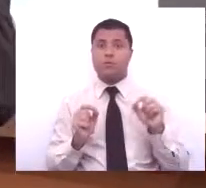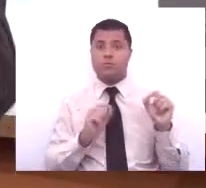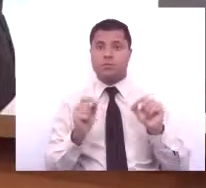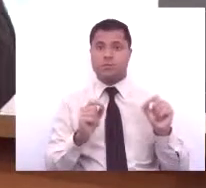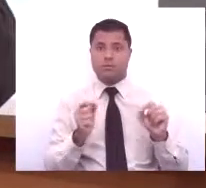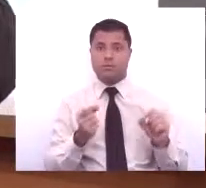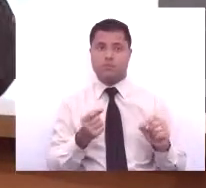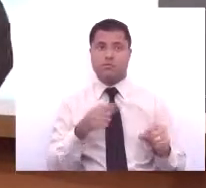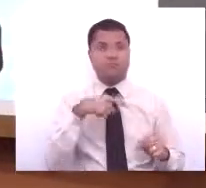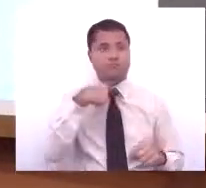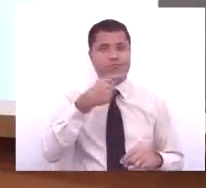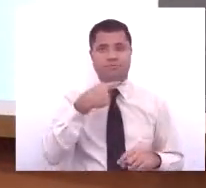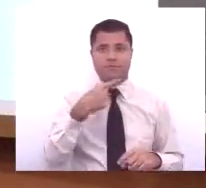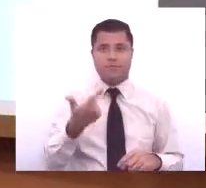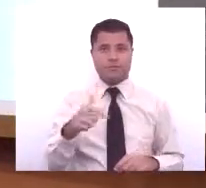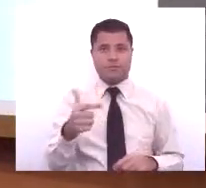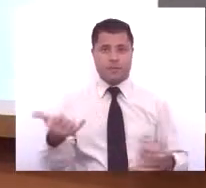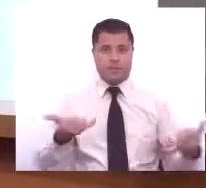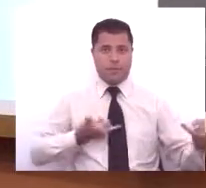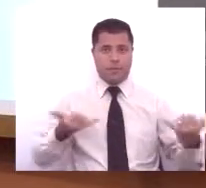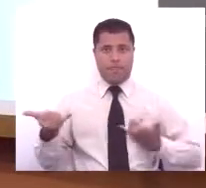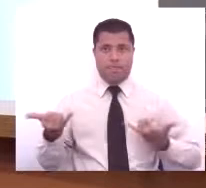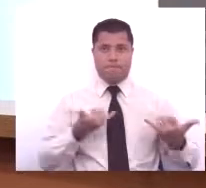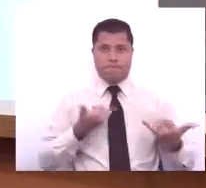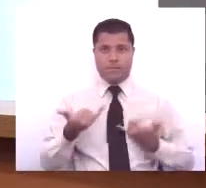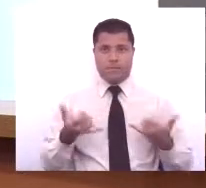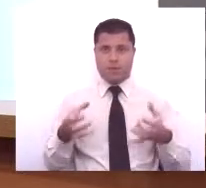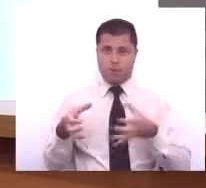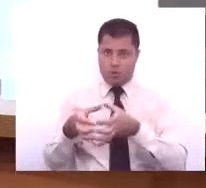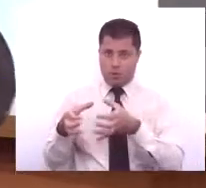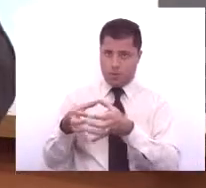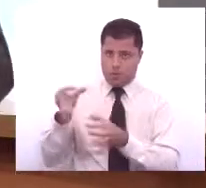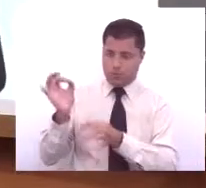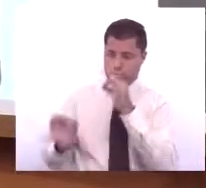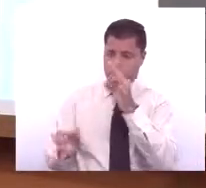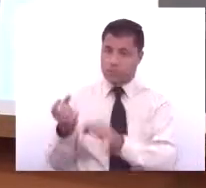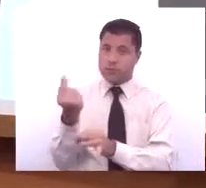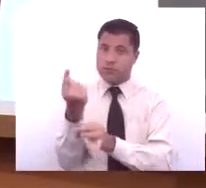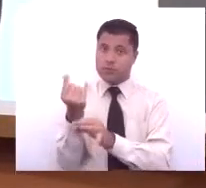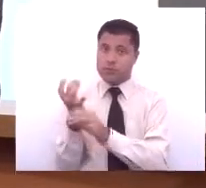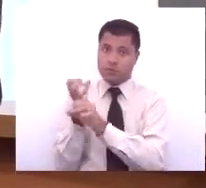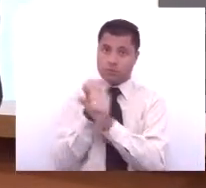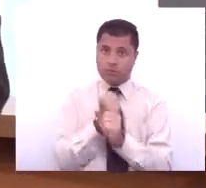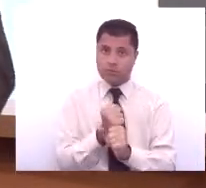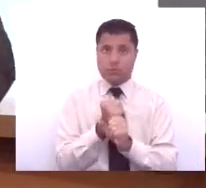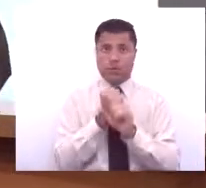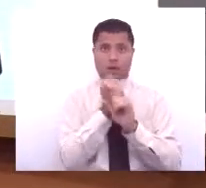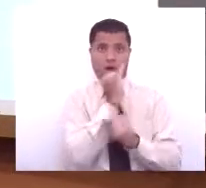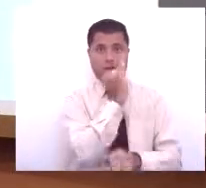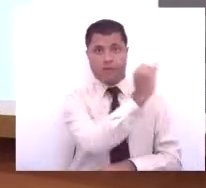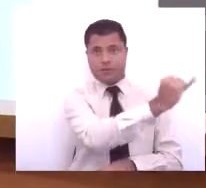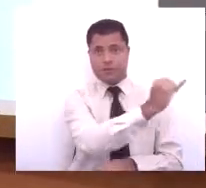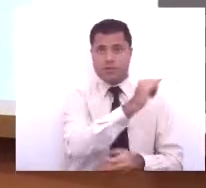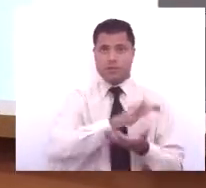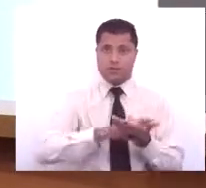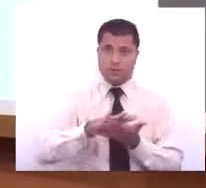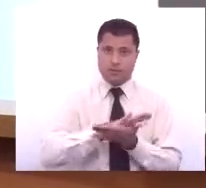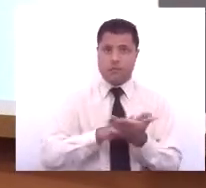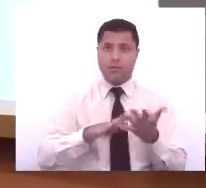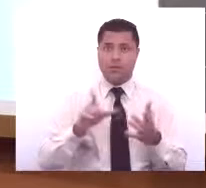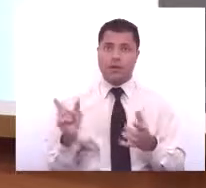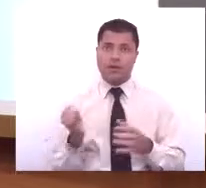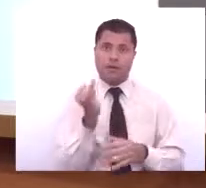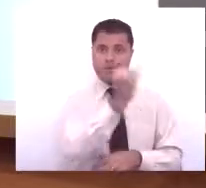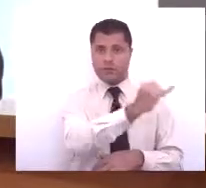a notificação do Tribunal de Contas arguindo e rejeitando